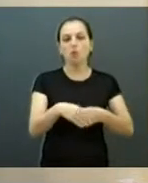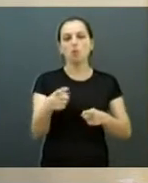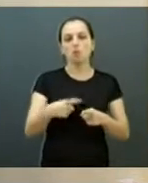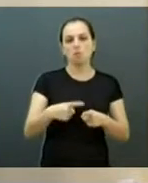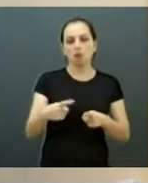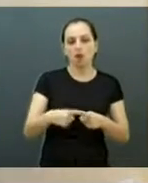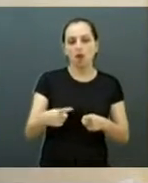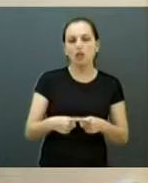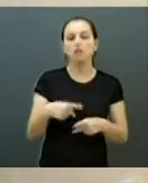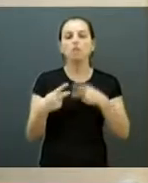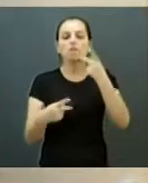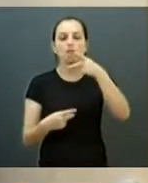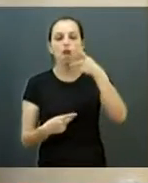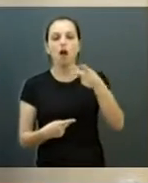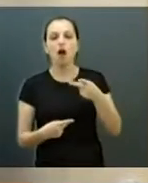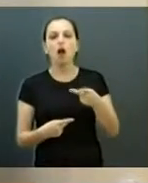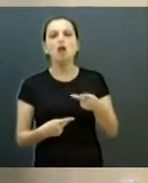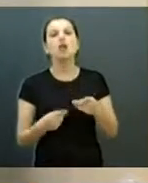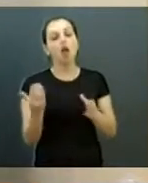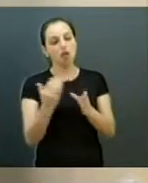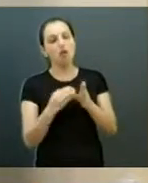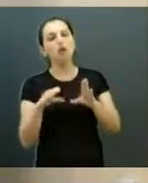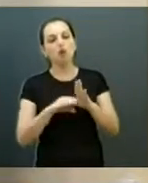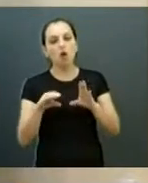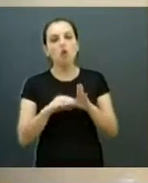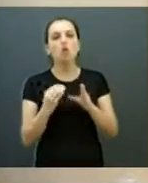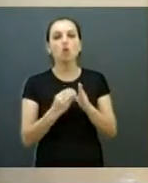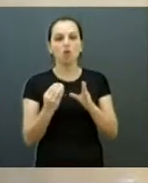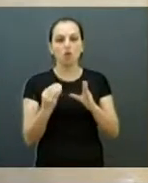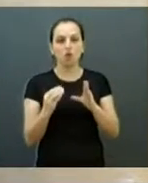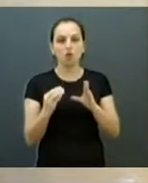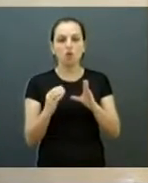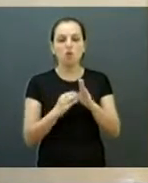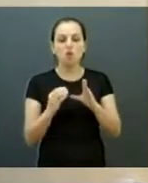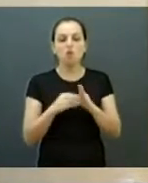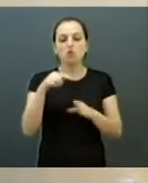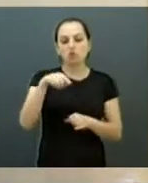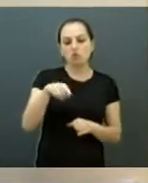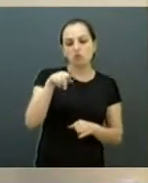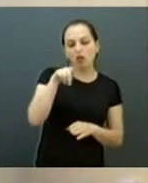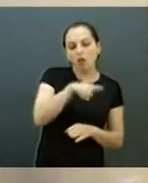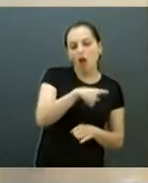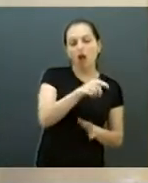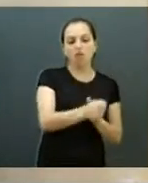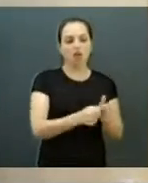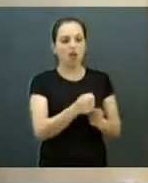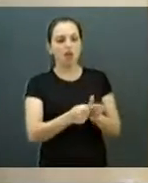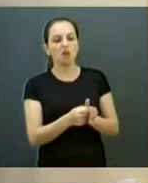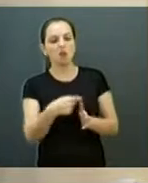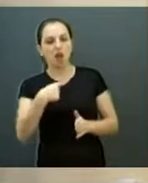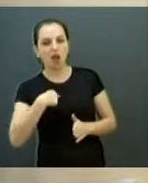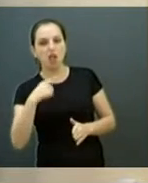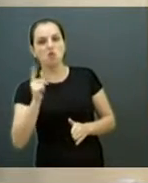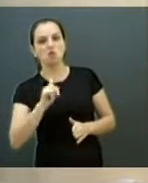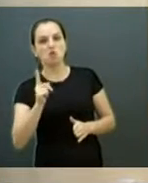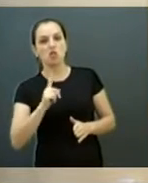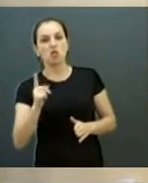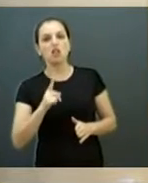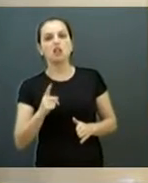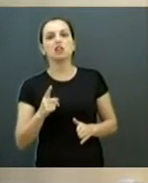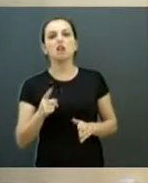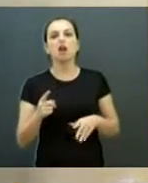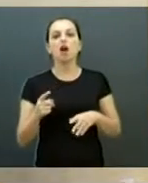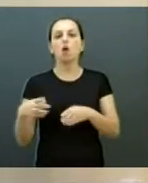e falei vai prestar o concurso público era clara não foi eu que peguei a mão do médico assinar um